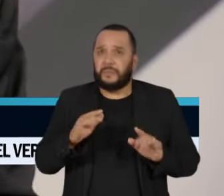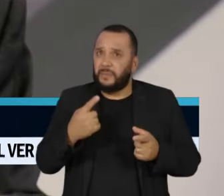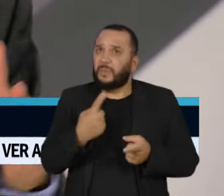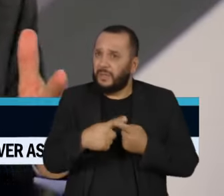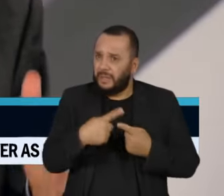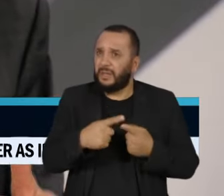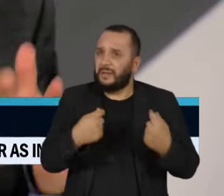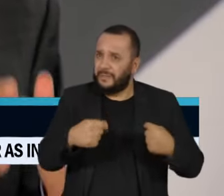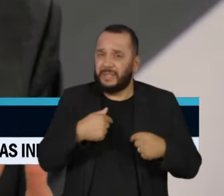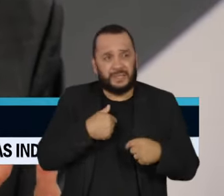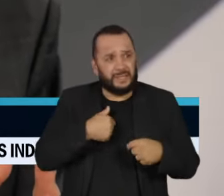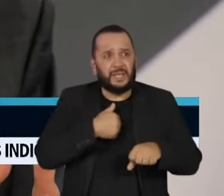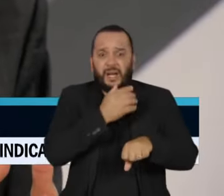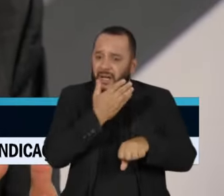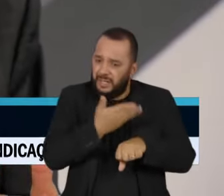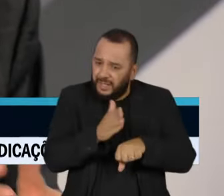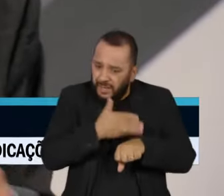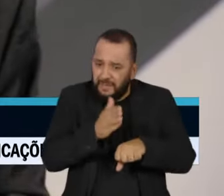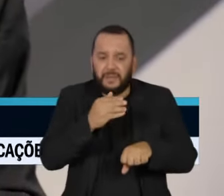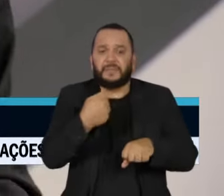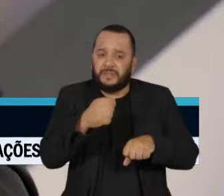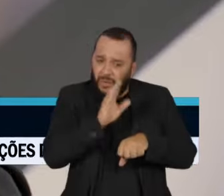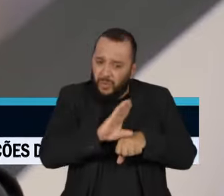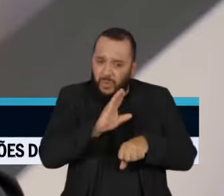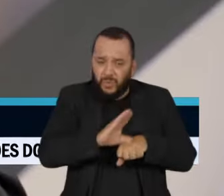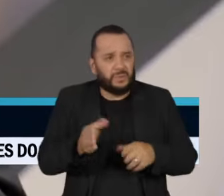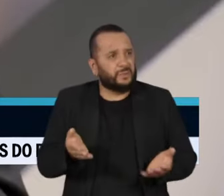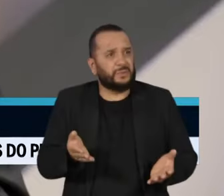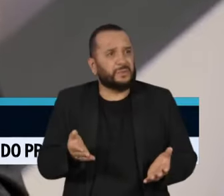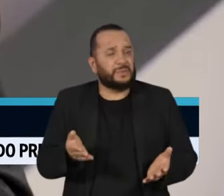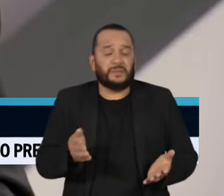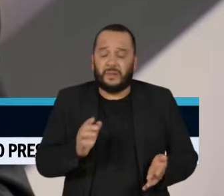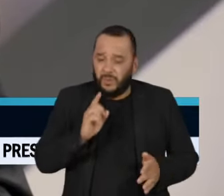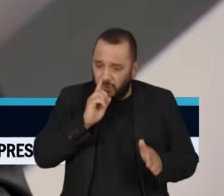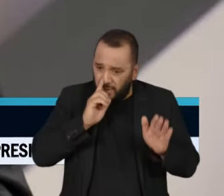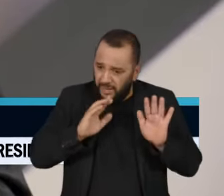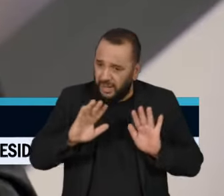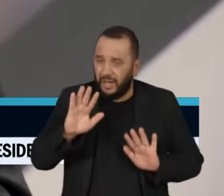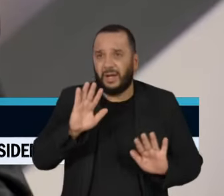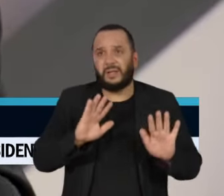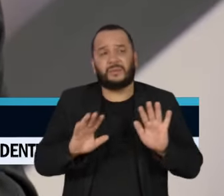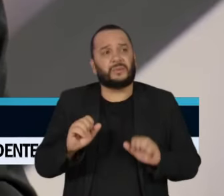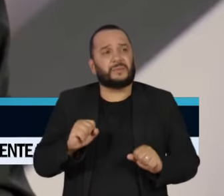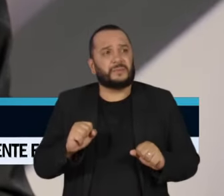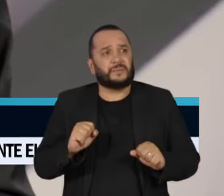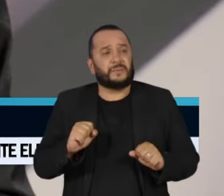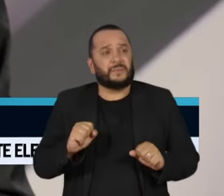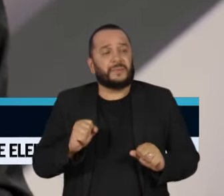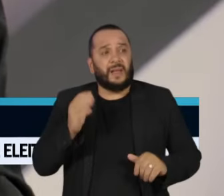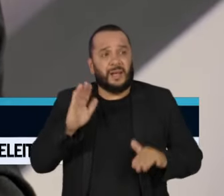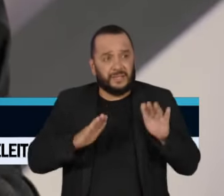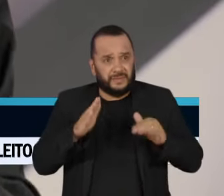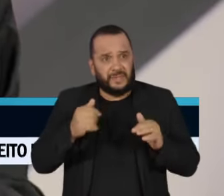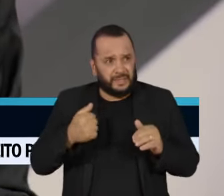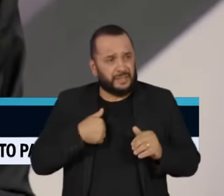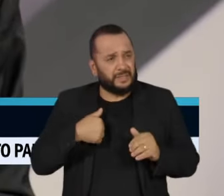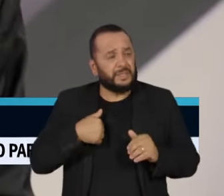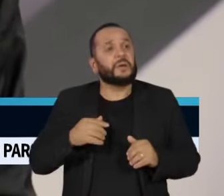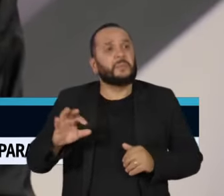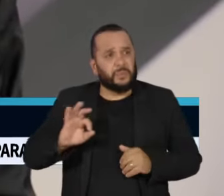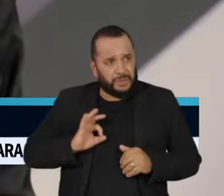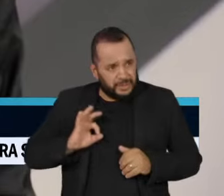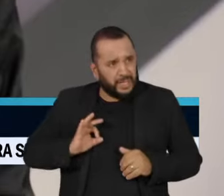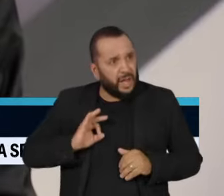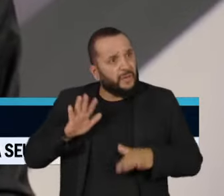substituir a existência de polícia para isso. Então, a surpresa faz com que toda reação, até de policiais